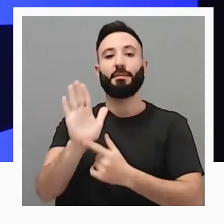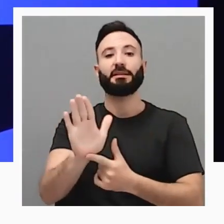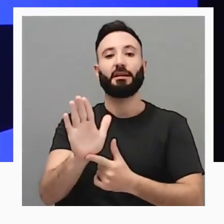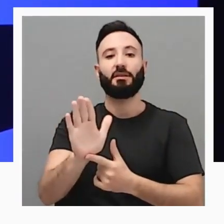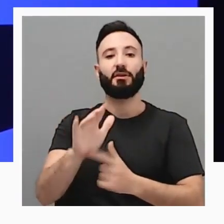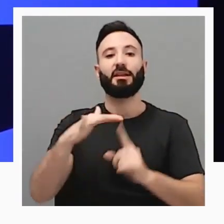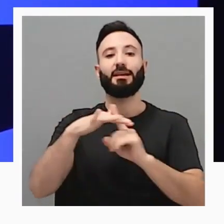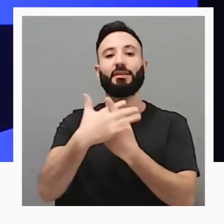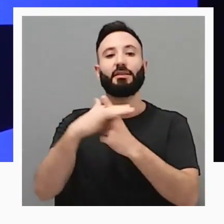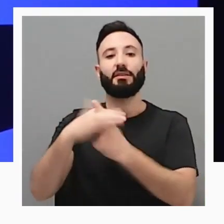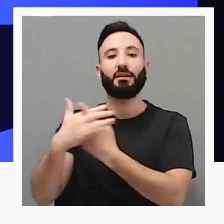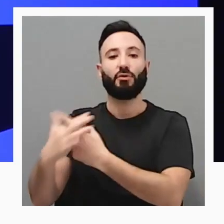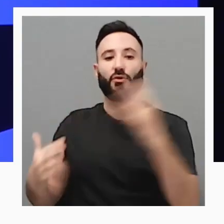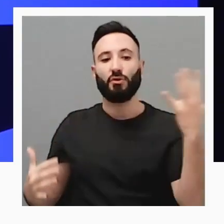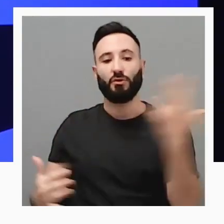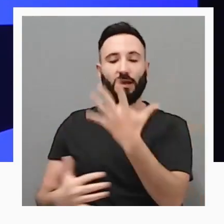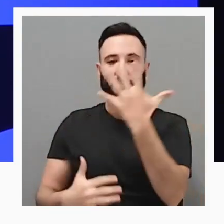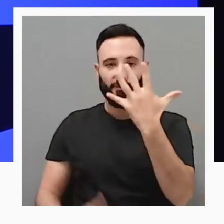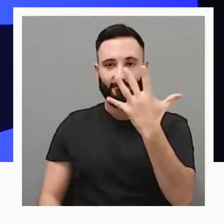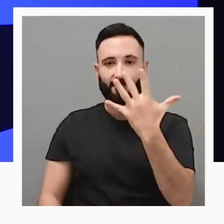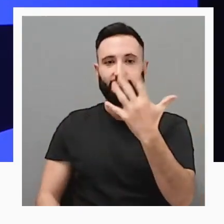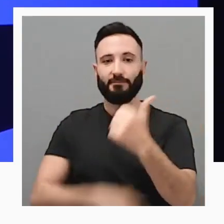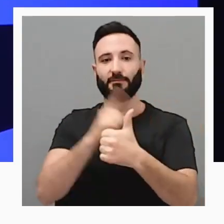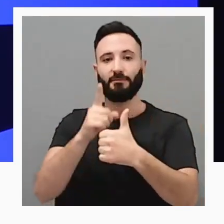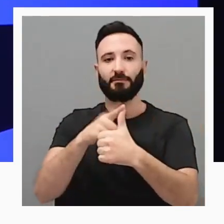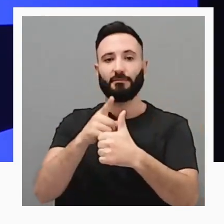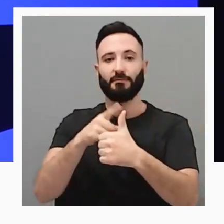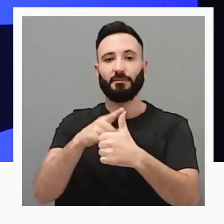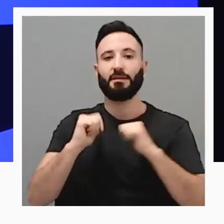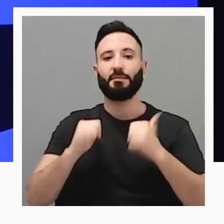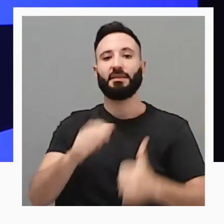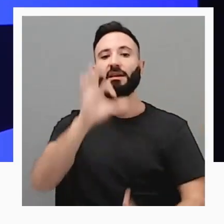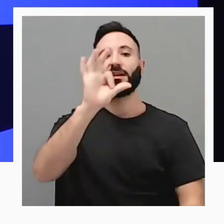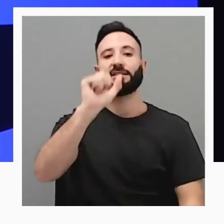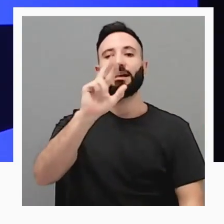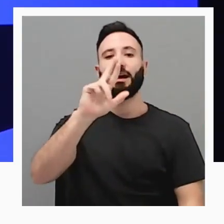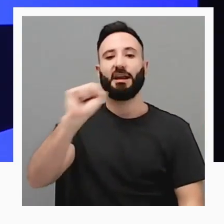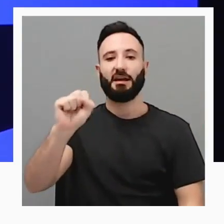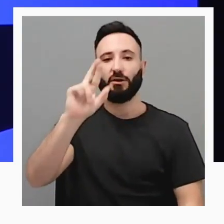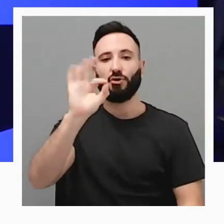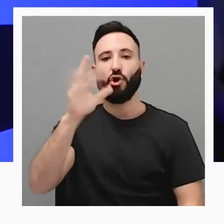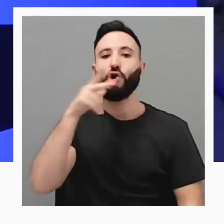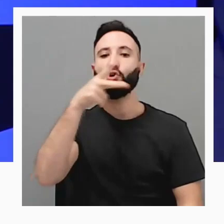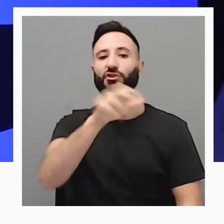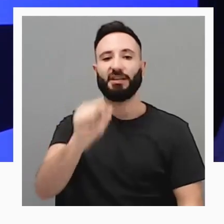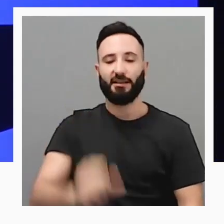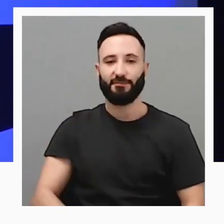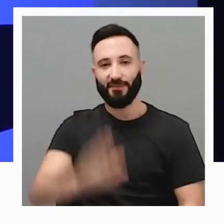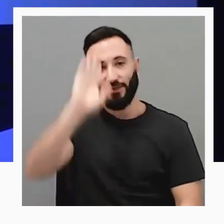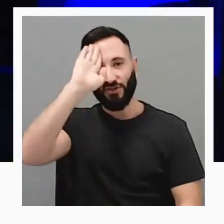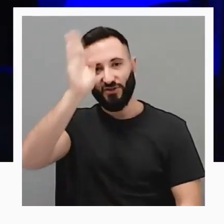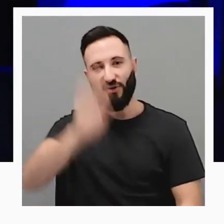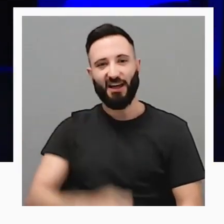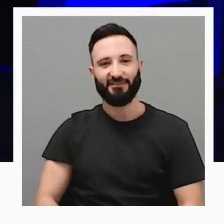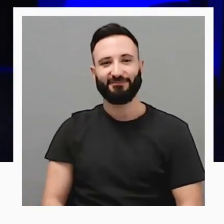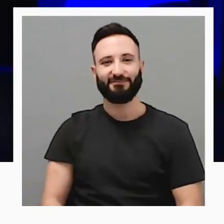casos de grande êxito. Empieza a Sara Rocha. Olá, Sara. Posso pedir a Sara para vir